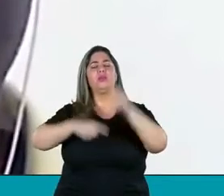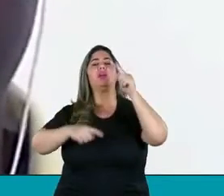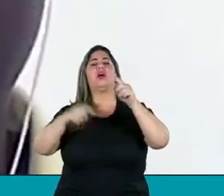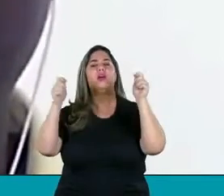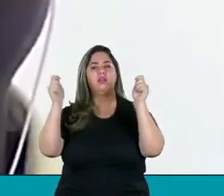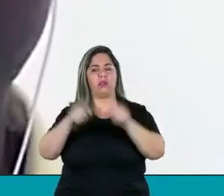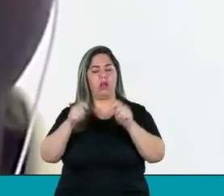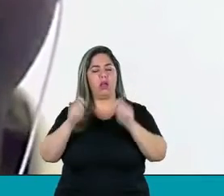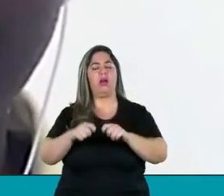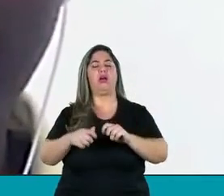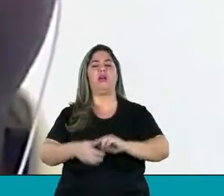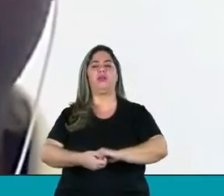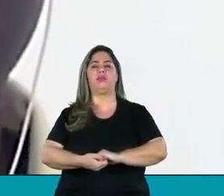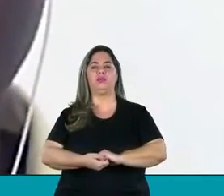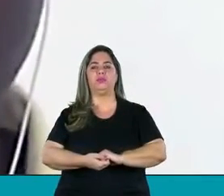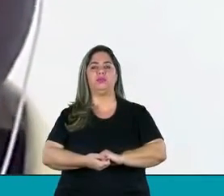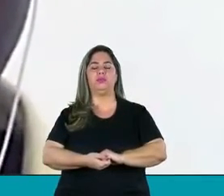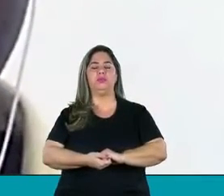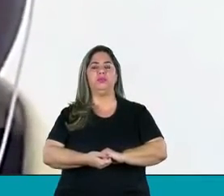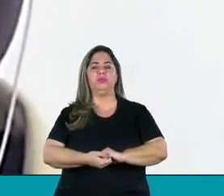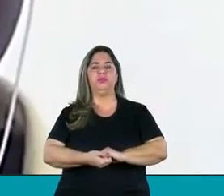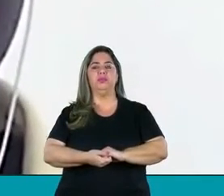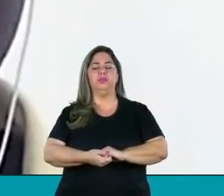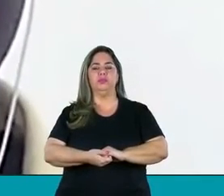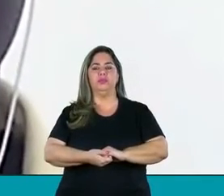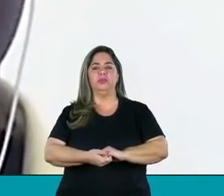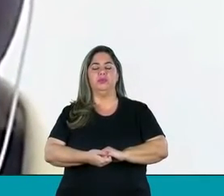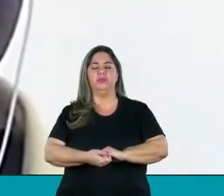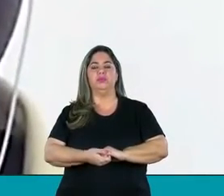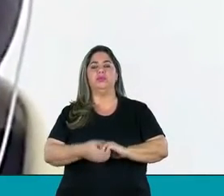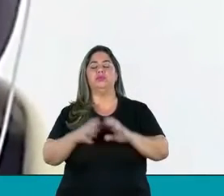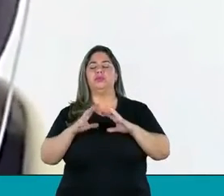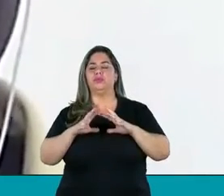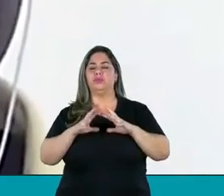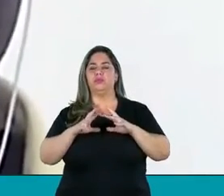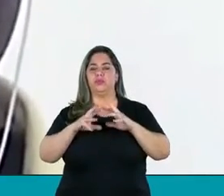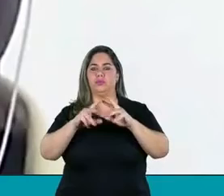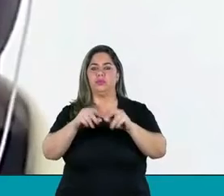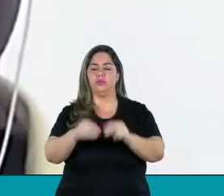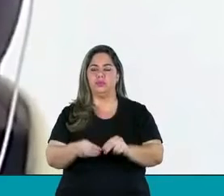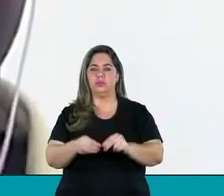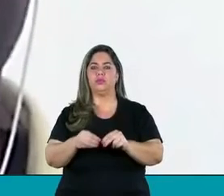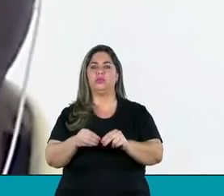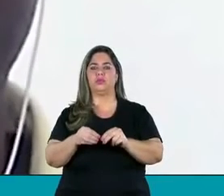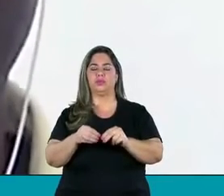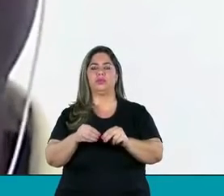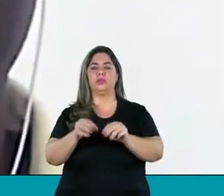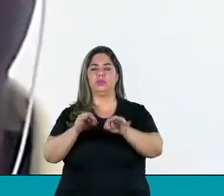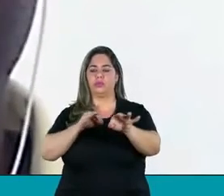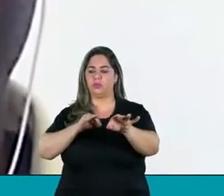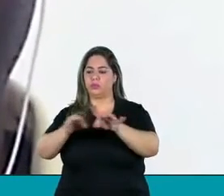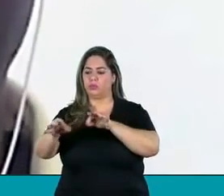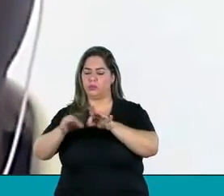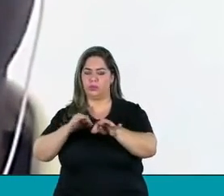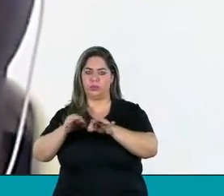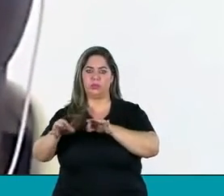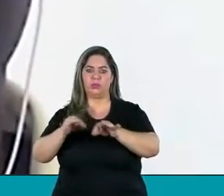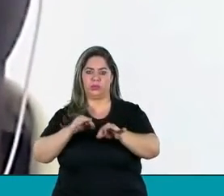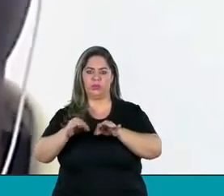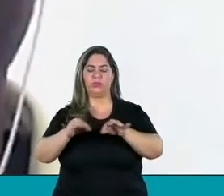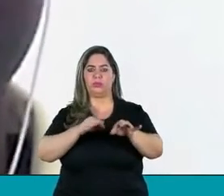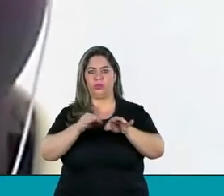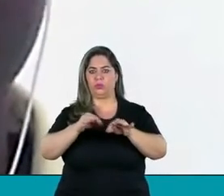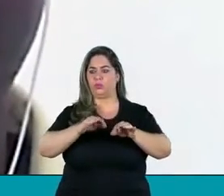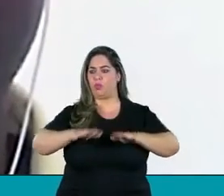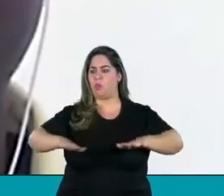sua própria regulação. Todo sistema, segundo Mohan, integra e organiza, né,